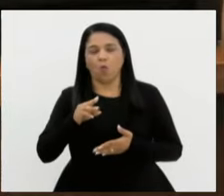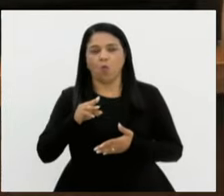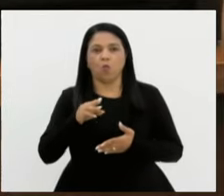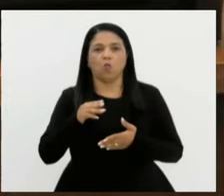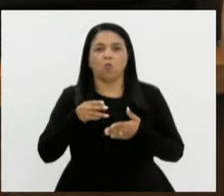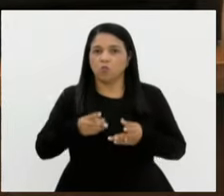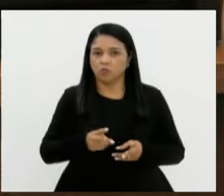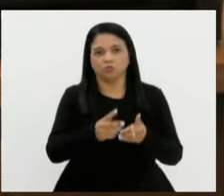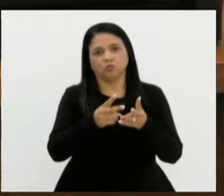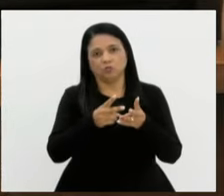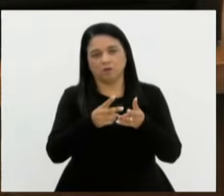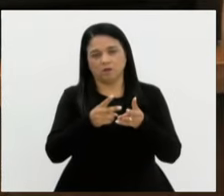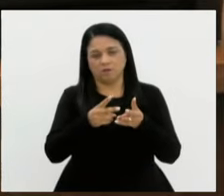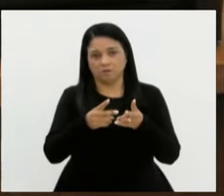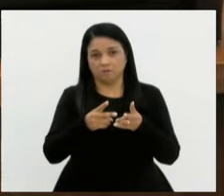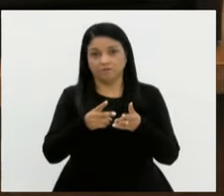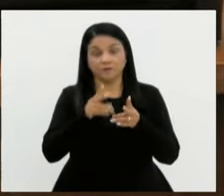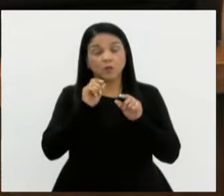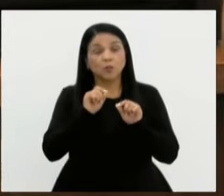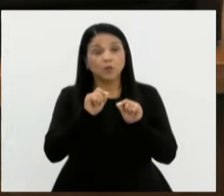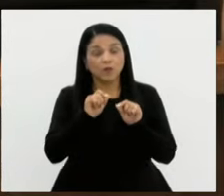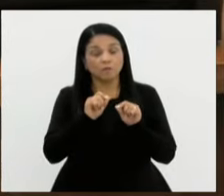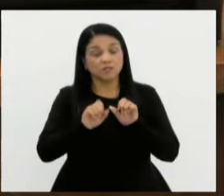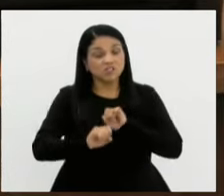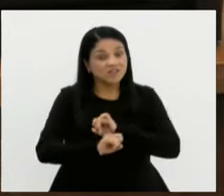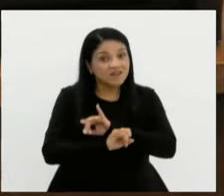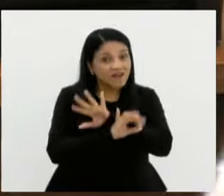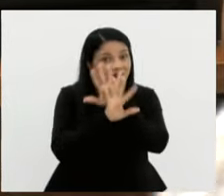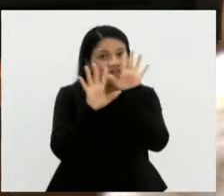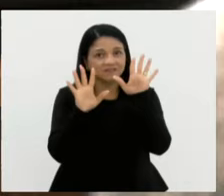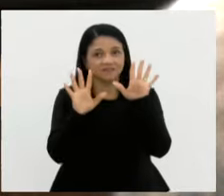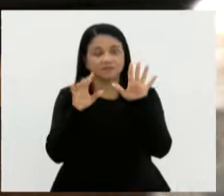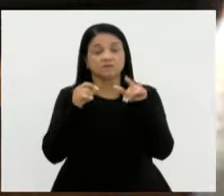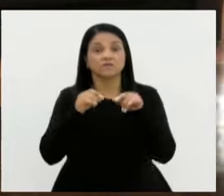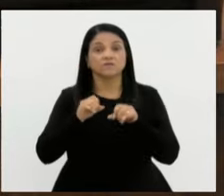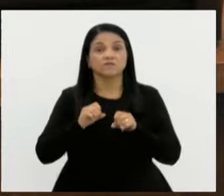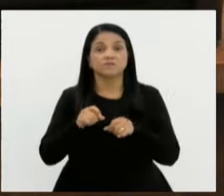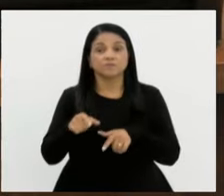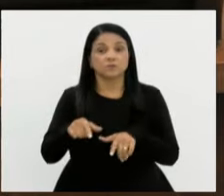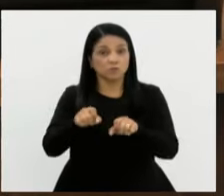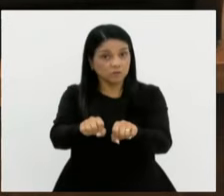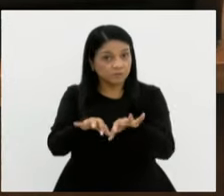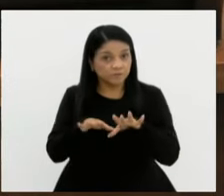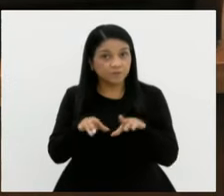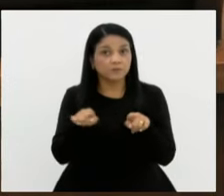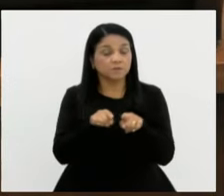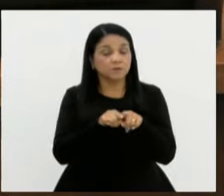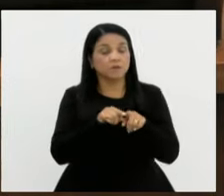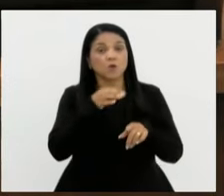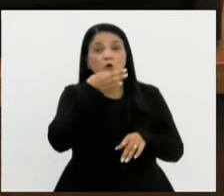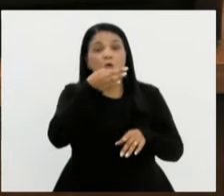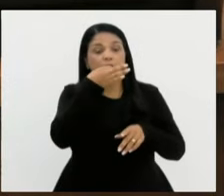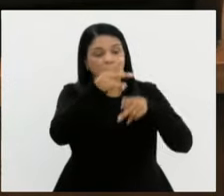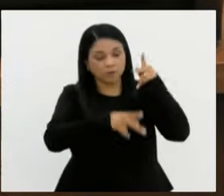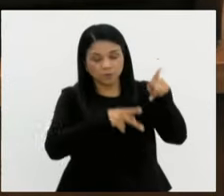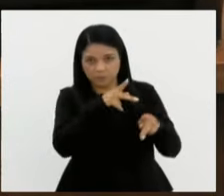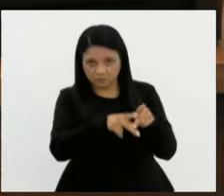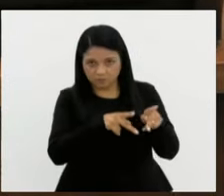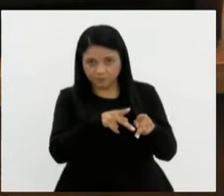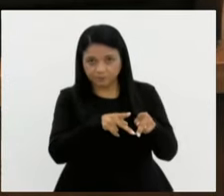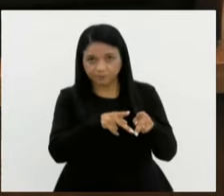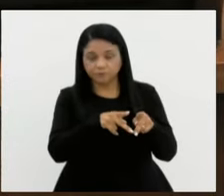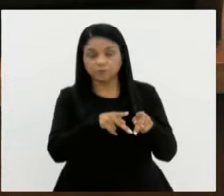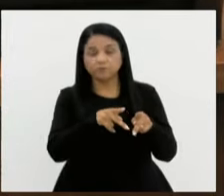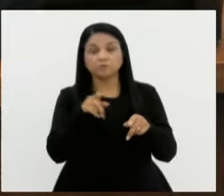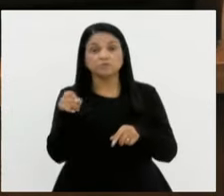colocar as coisas no seu devido lugar. Isso tem que ficar claro, não só para o Parlamento, mas para a opinião pública também. A